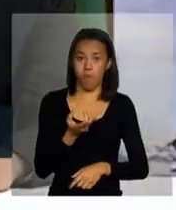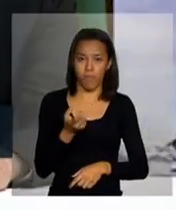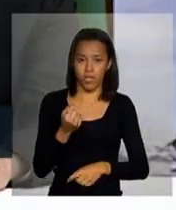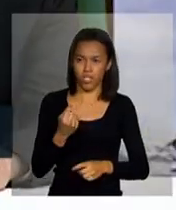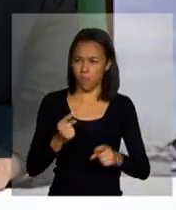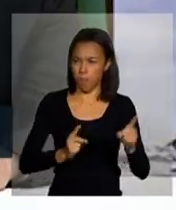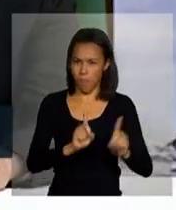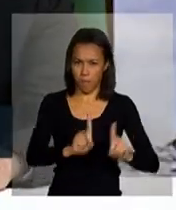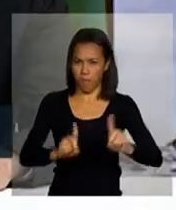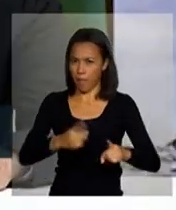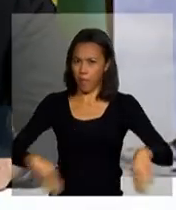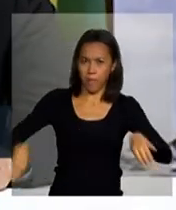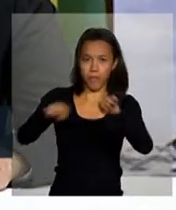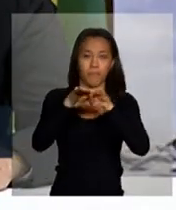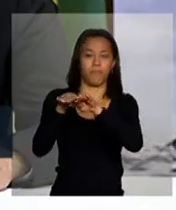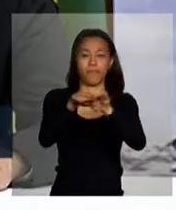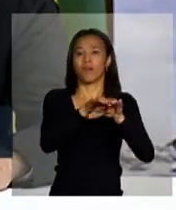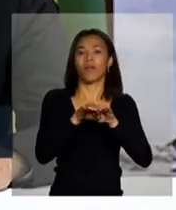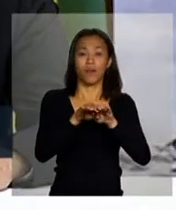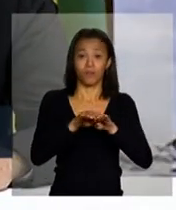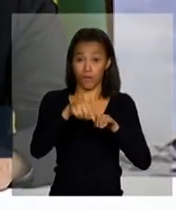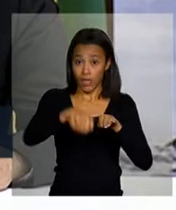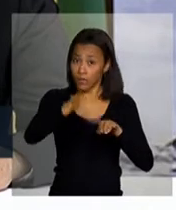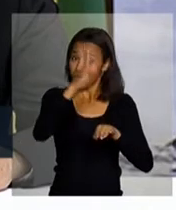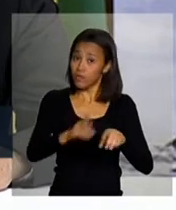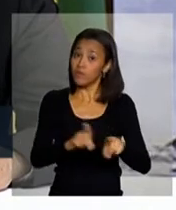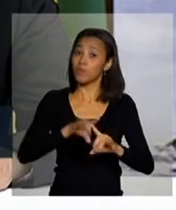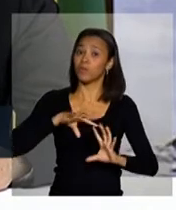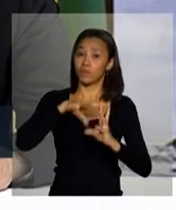mercado no Brasil e no mundo,